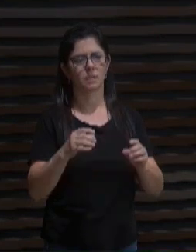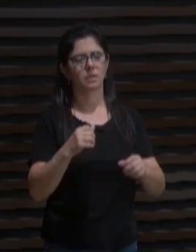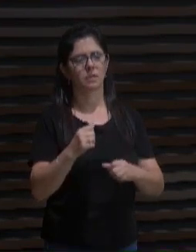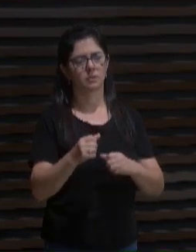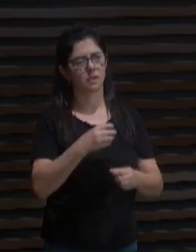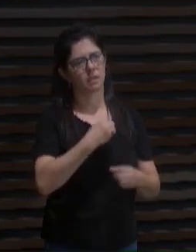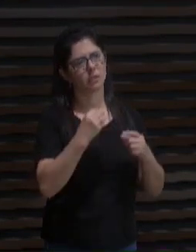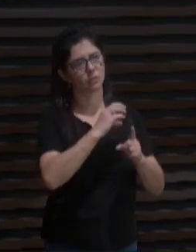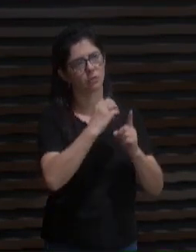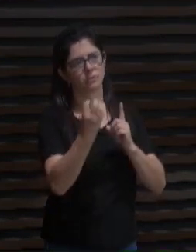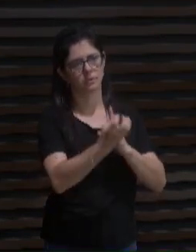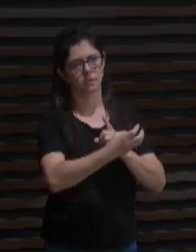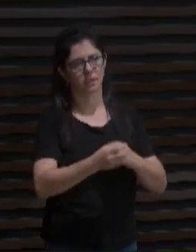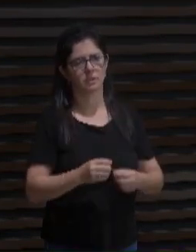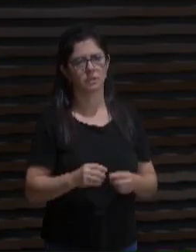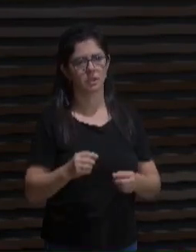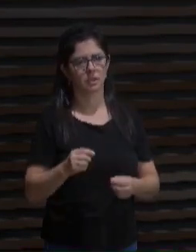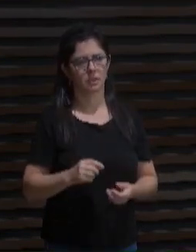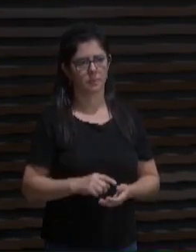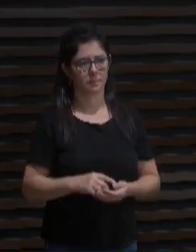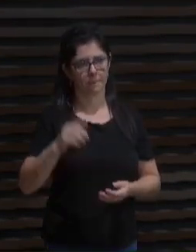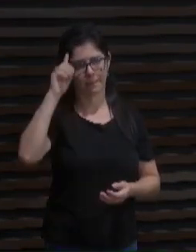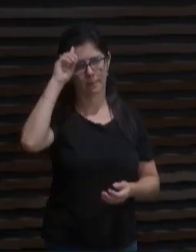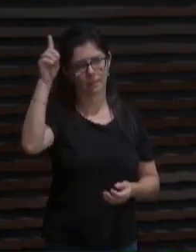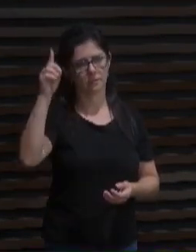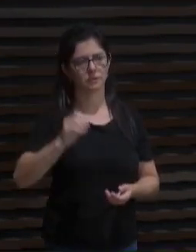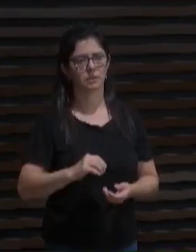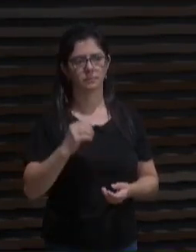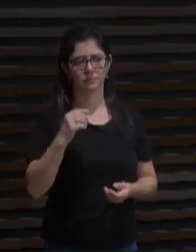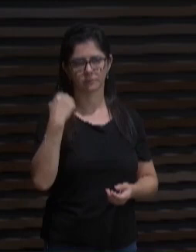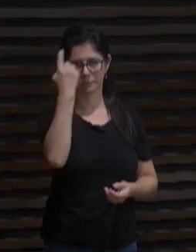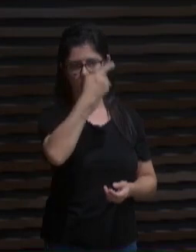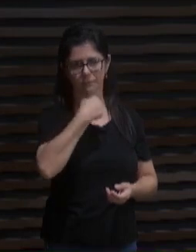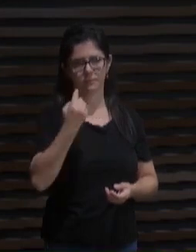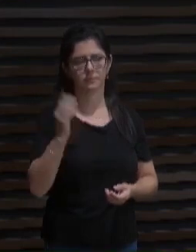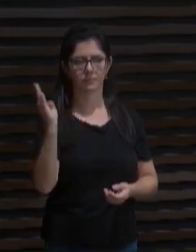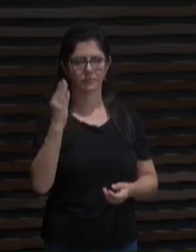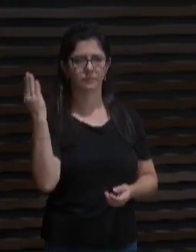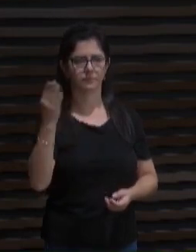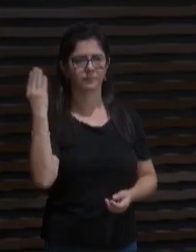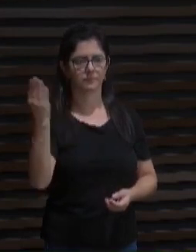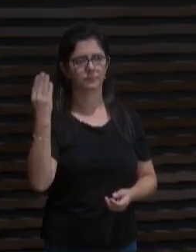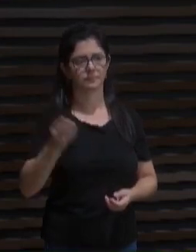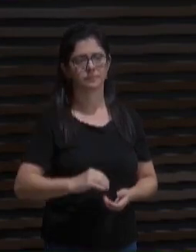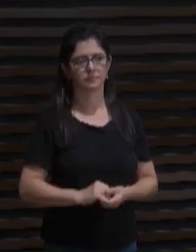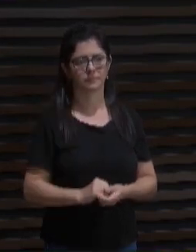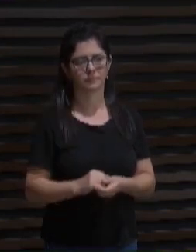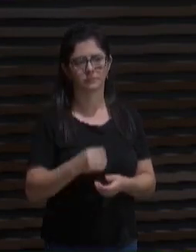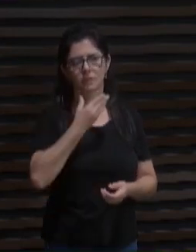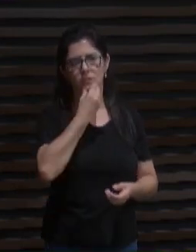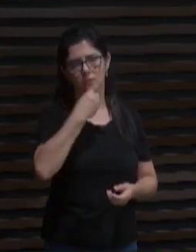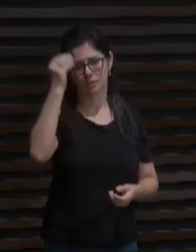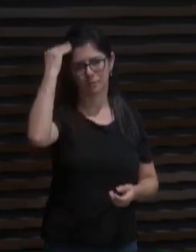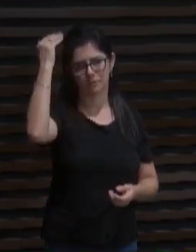todo, o tempo todo. John Bunyan, pregador batista e autor do best-seller O Peregrino,